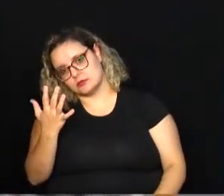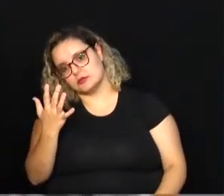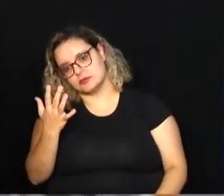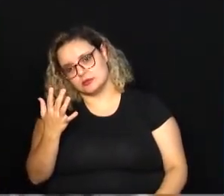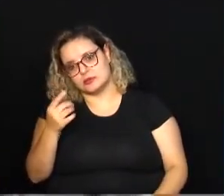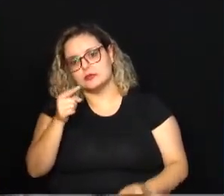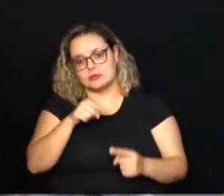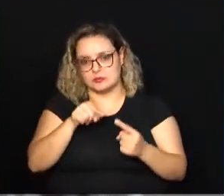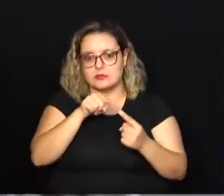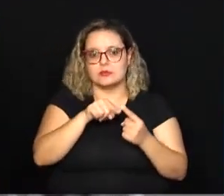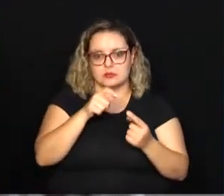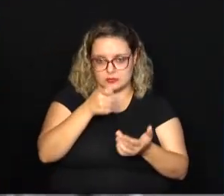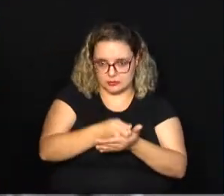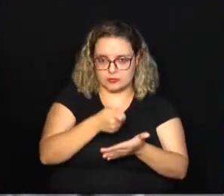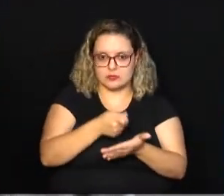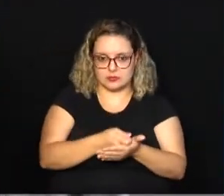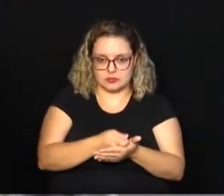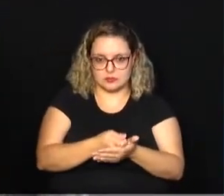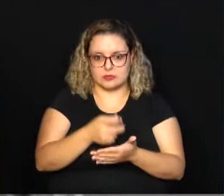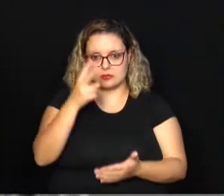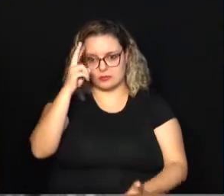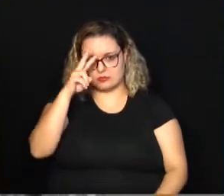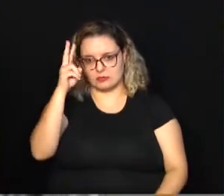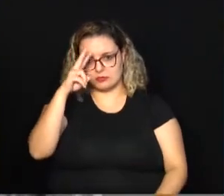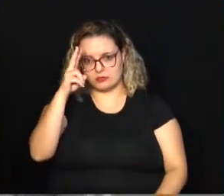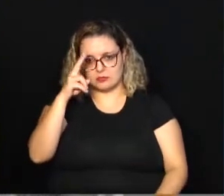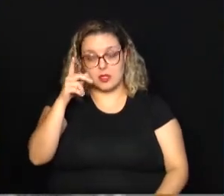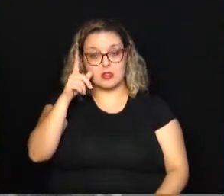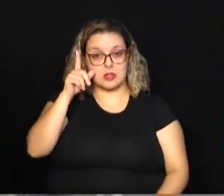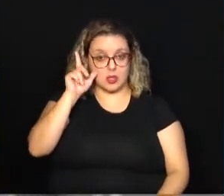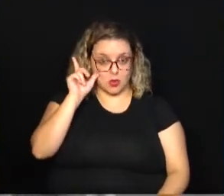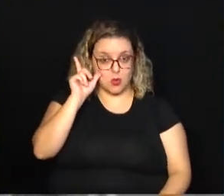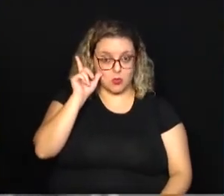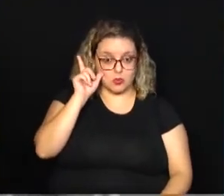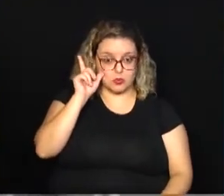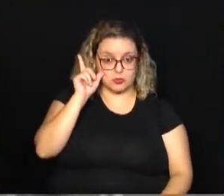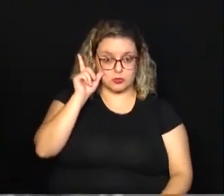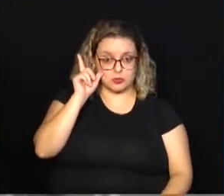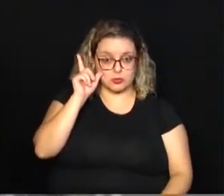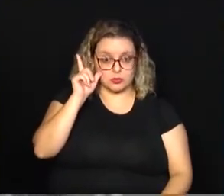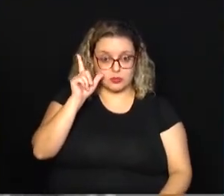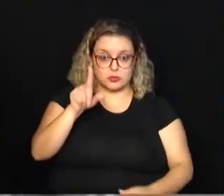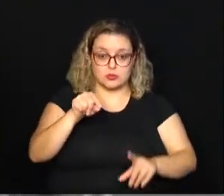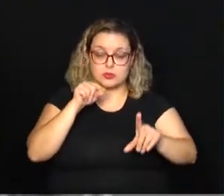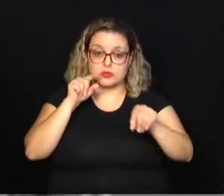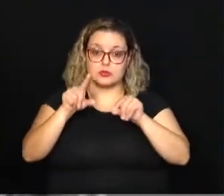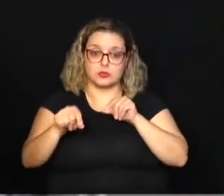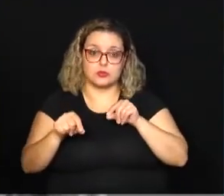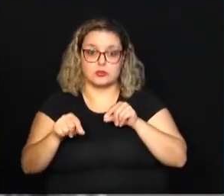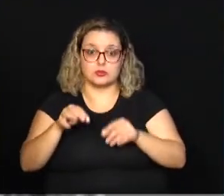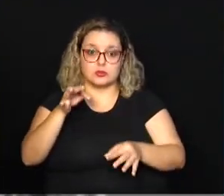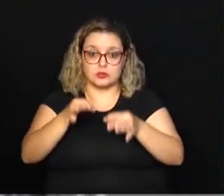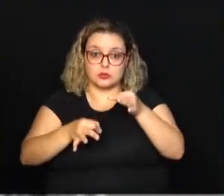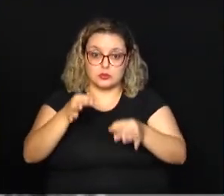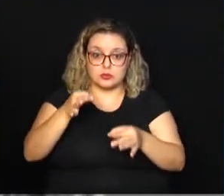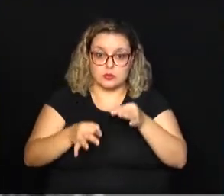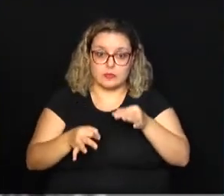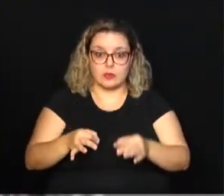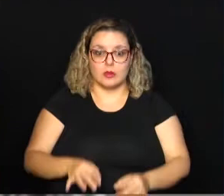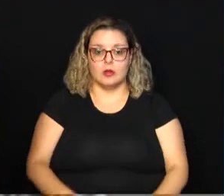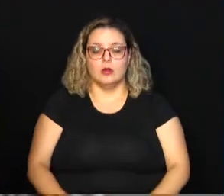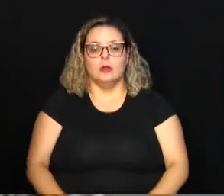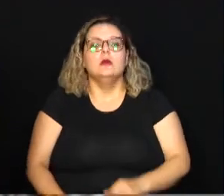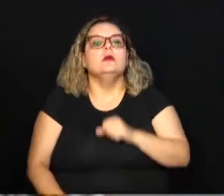objetivas das pessoas realizarem. Lembremos que até ontem, né, a decisão judicial que obrigou